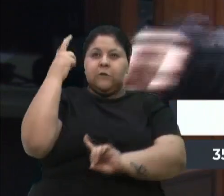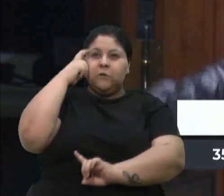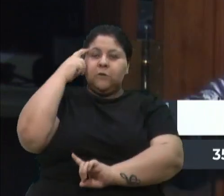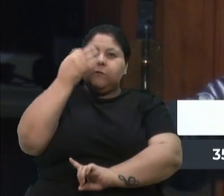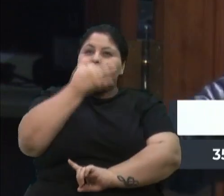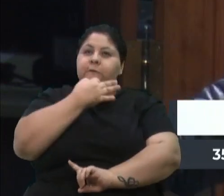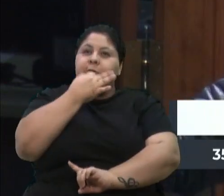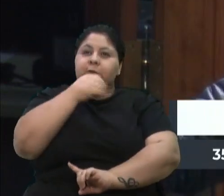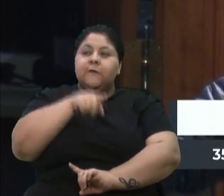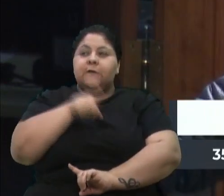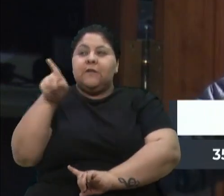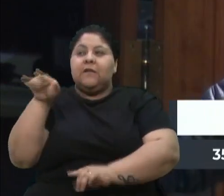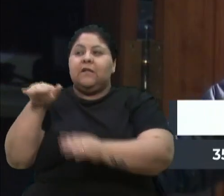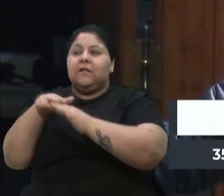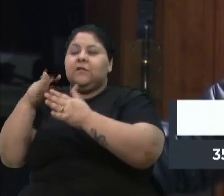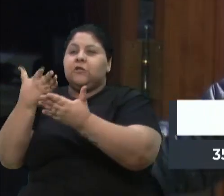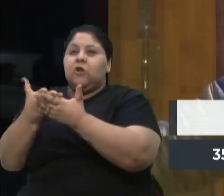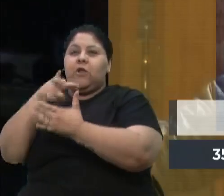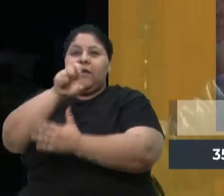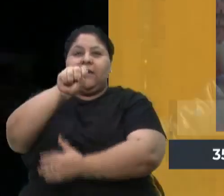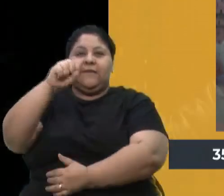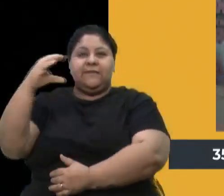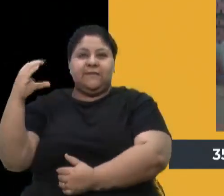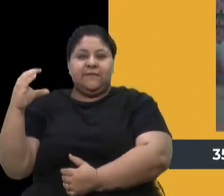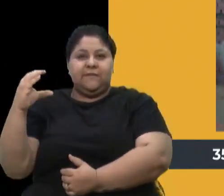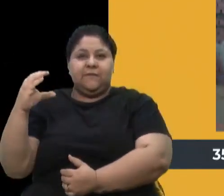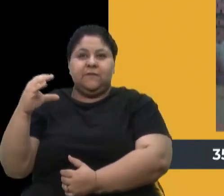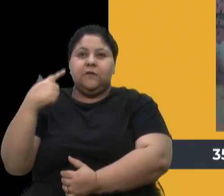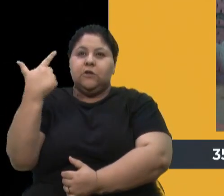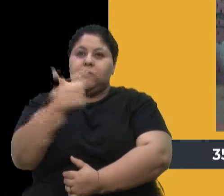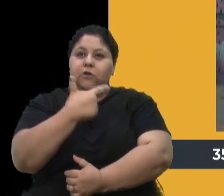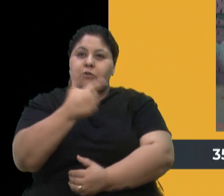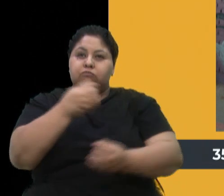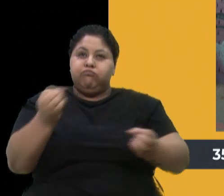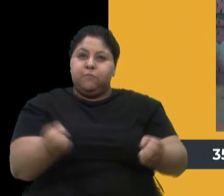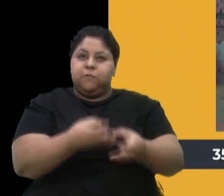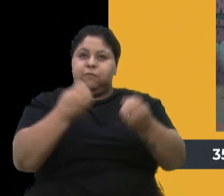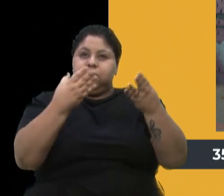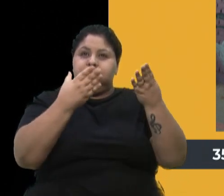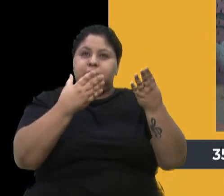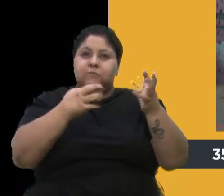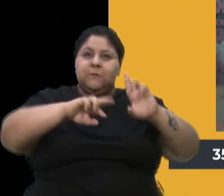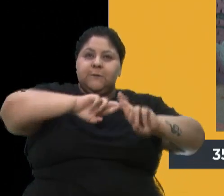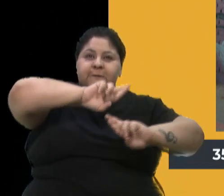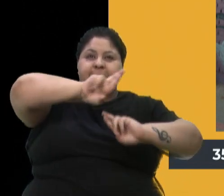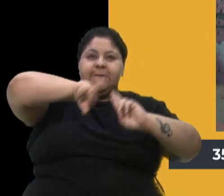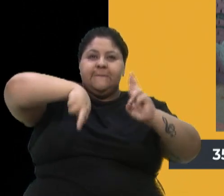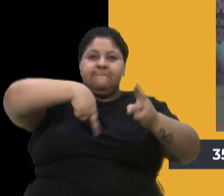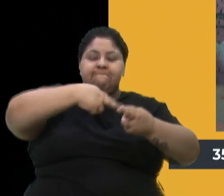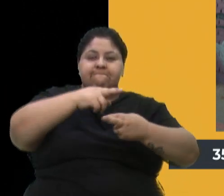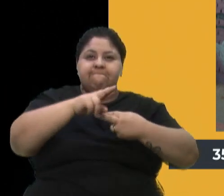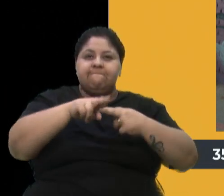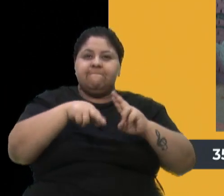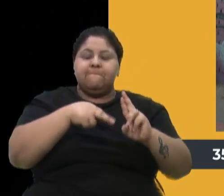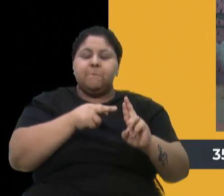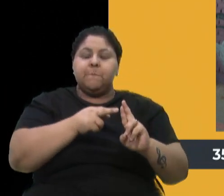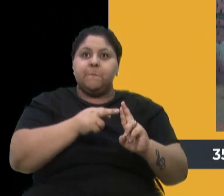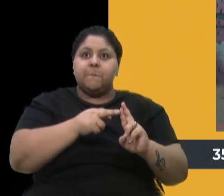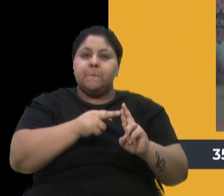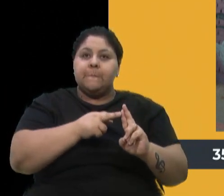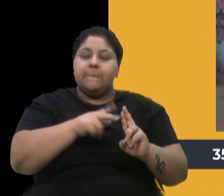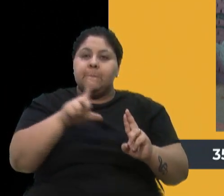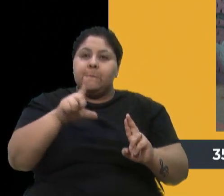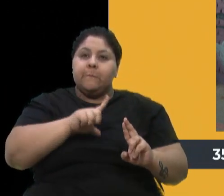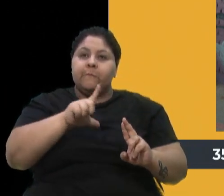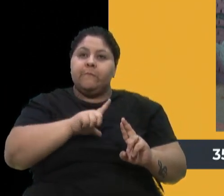na Escola Santa Catarina. O segundo festival, Revolução, ele tem uma